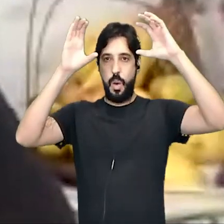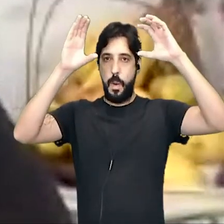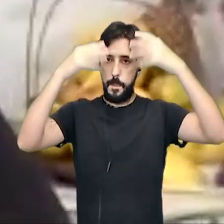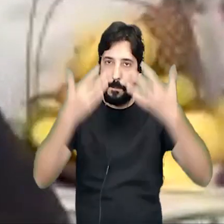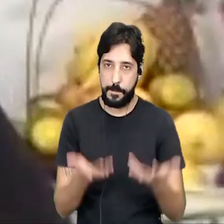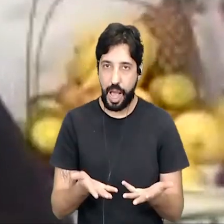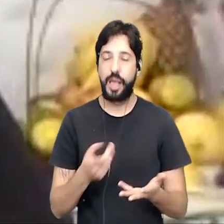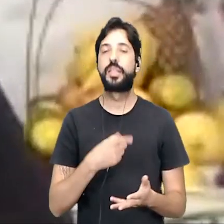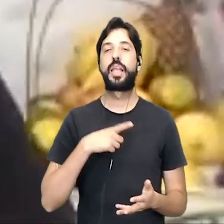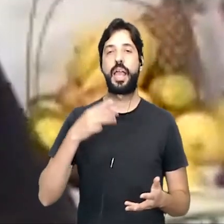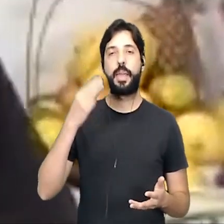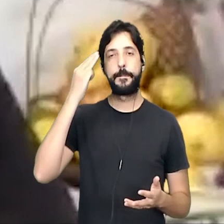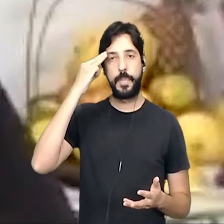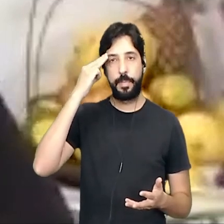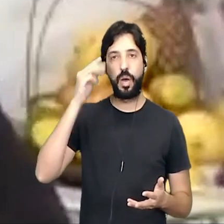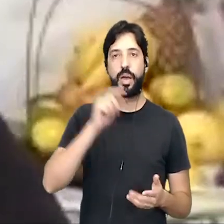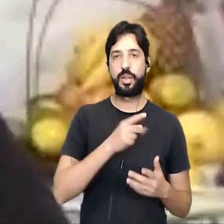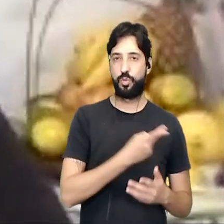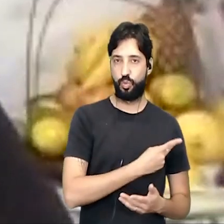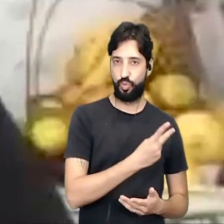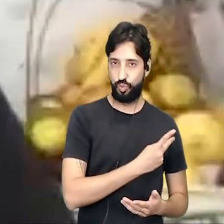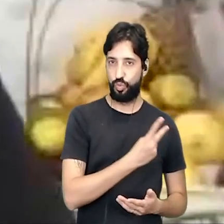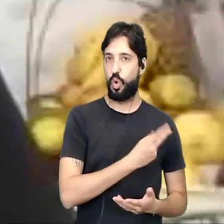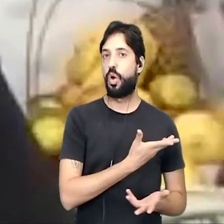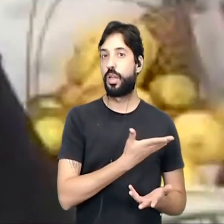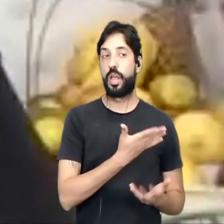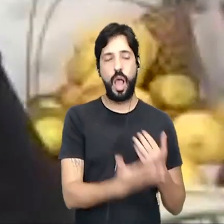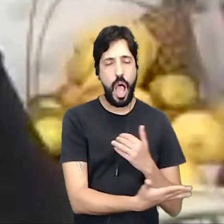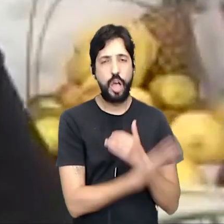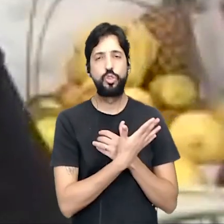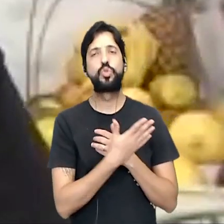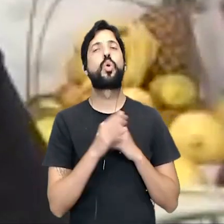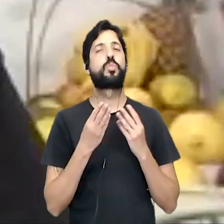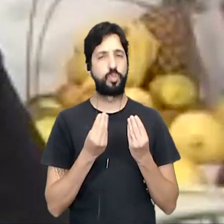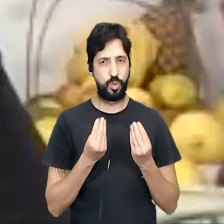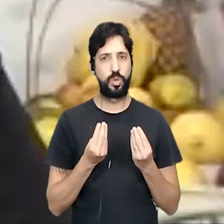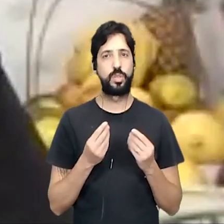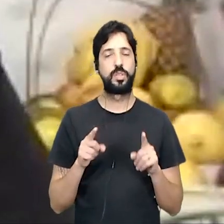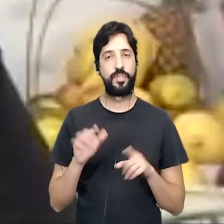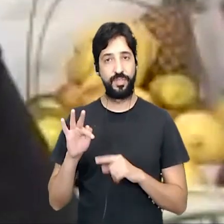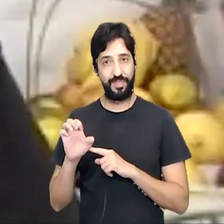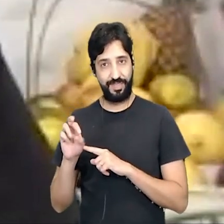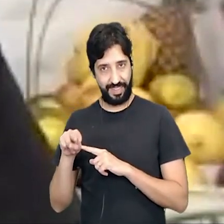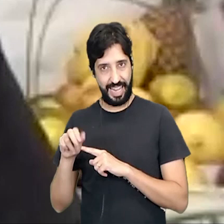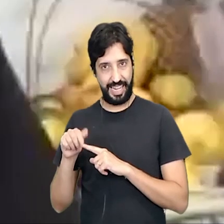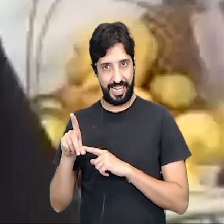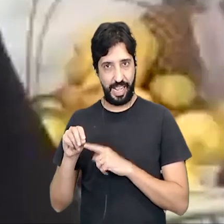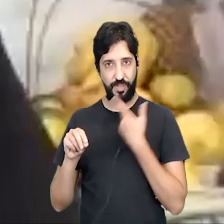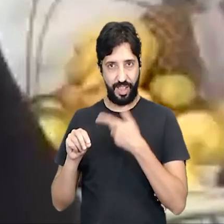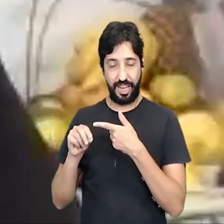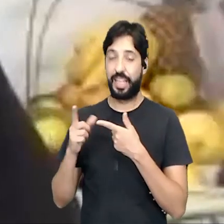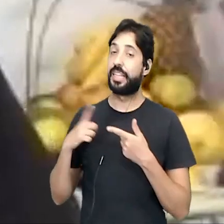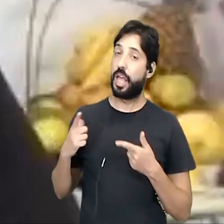lendo o livro A Queda do Céu, contando memórias do Ailton e do Davi. E quem nos ajudou muito, esteve muito para